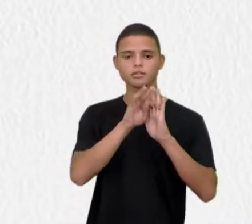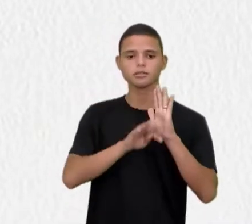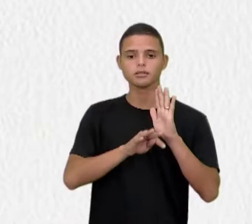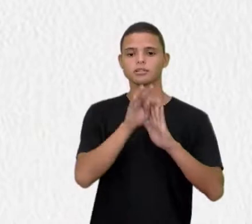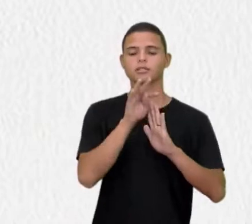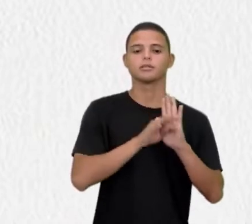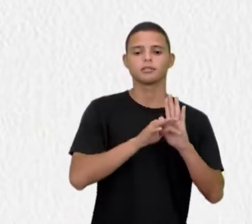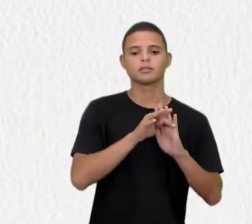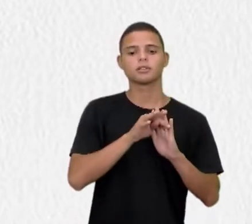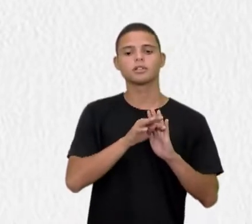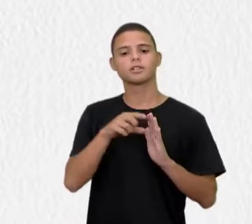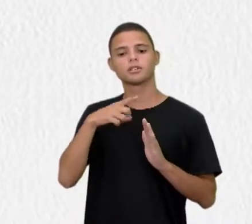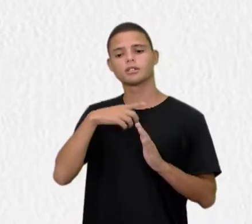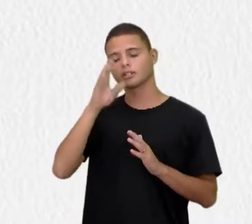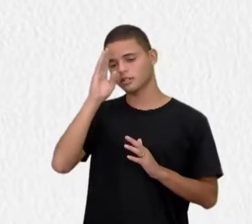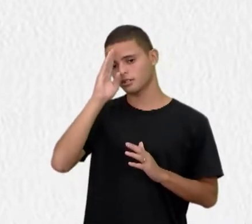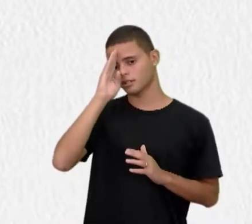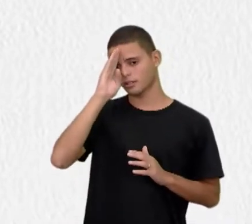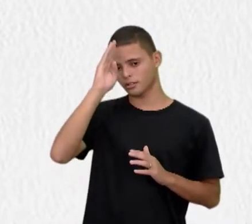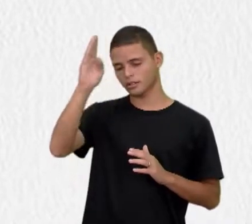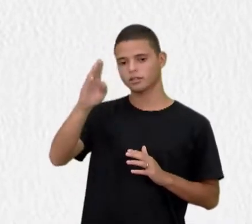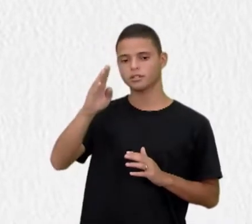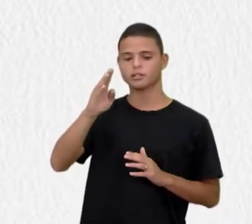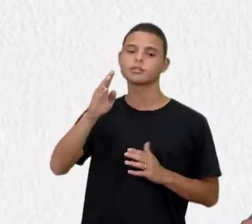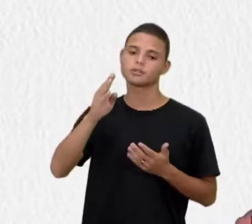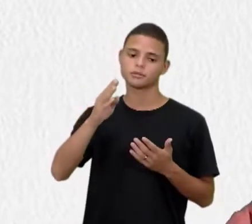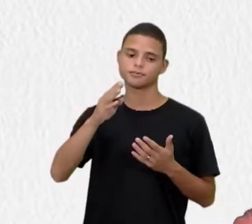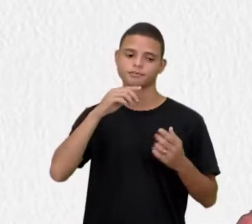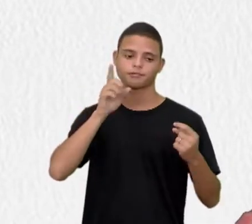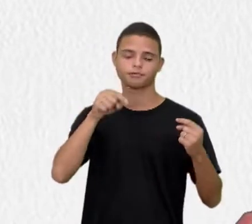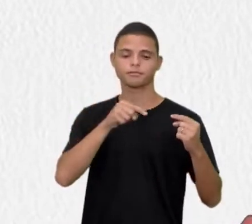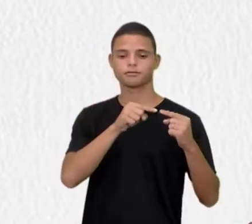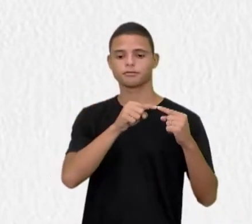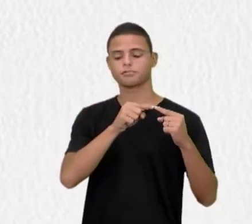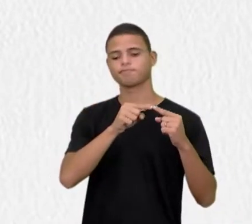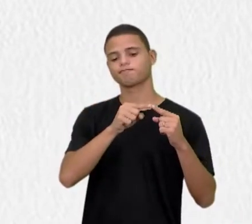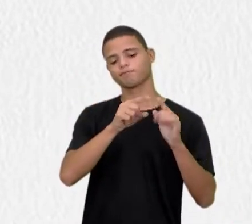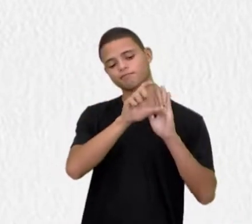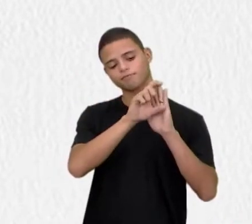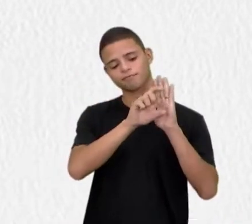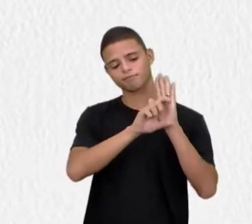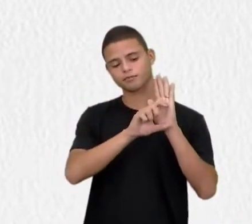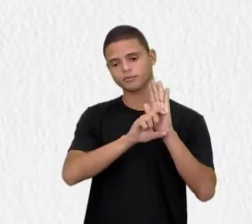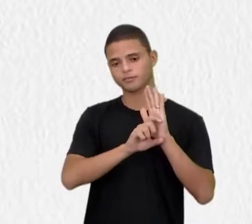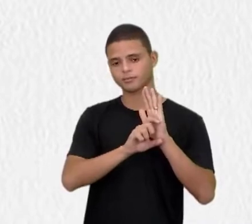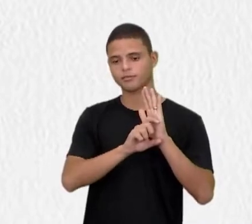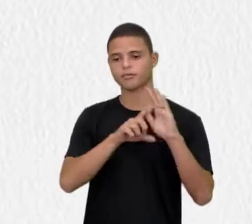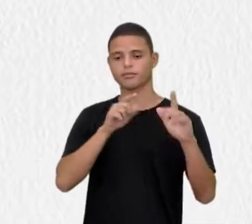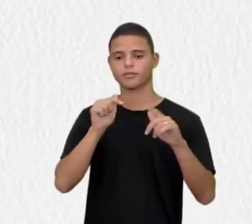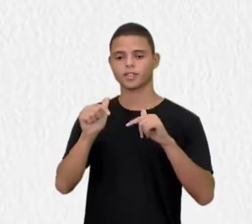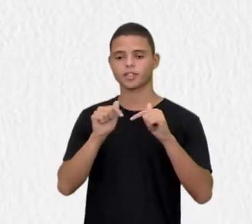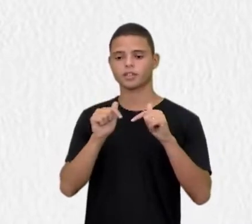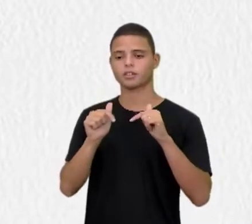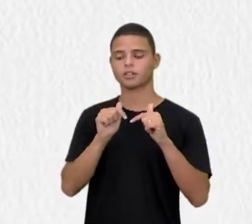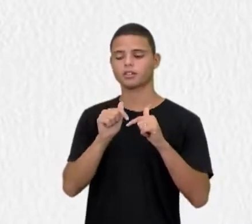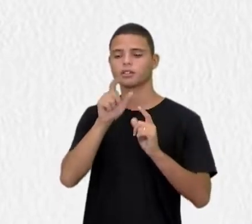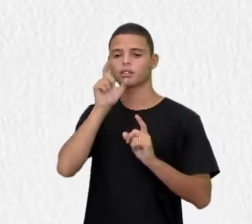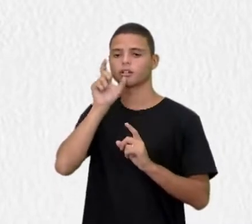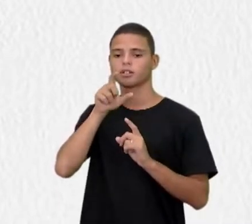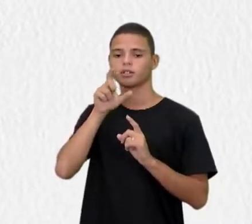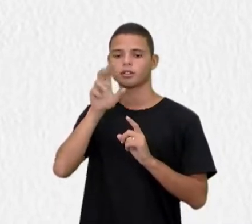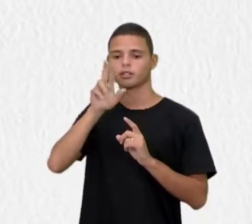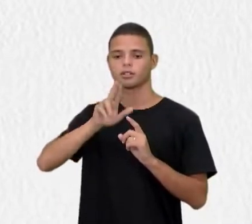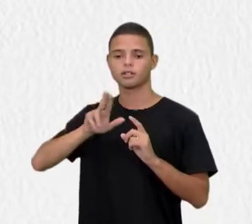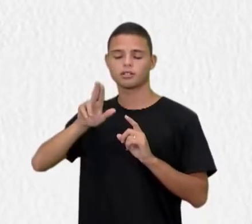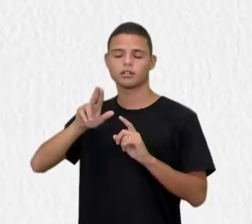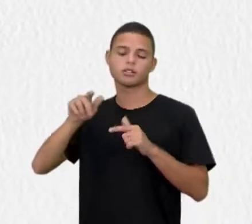vocês, né, um dos principais motivos, a intencionalidade da charge é trabalhar com a crítica por meio do humor.